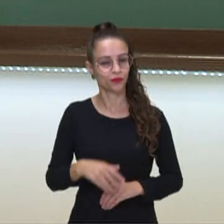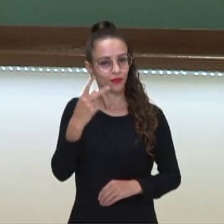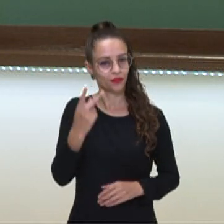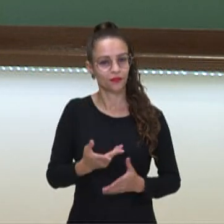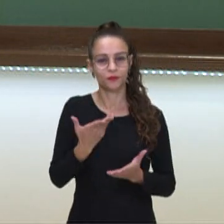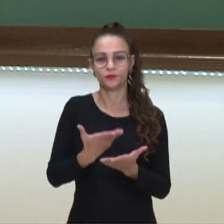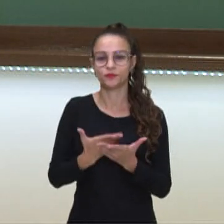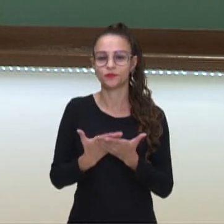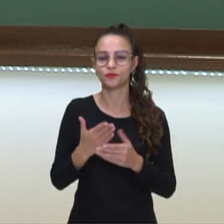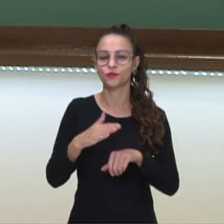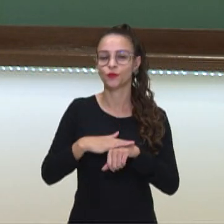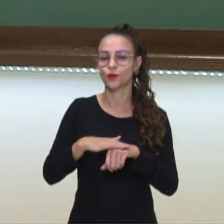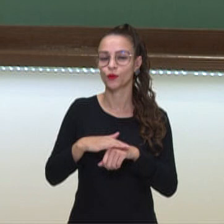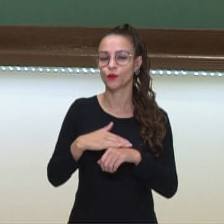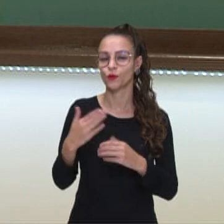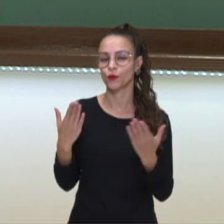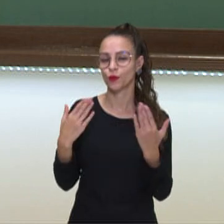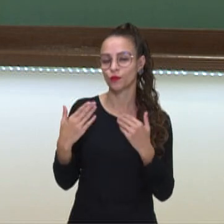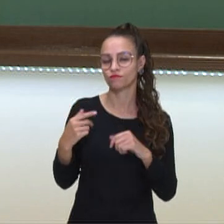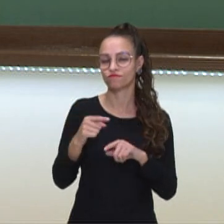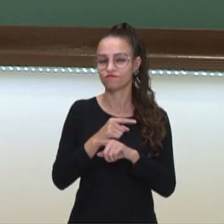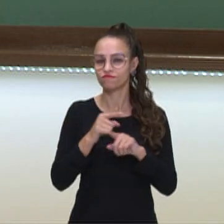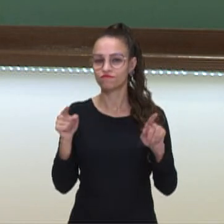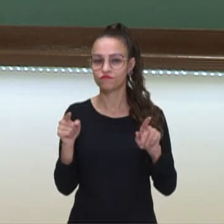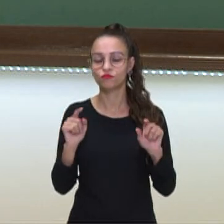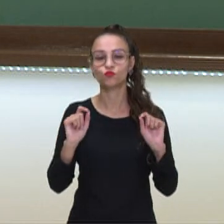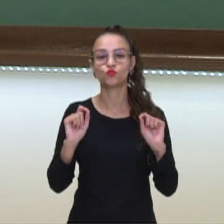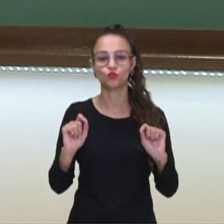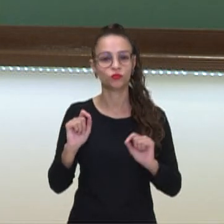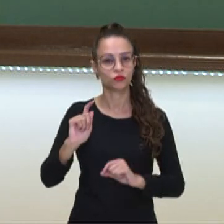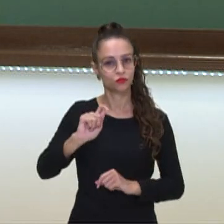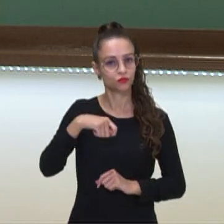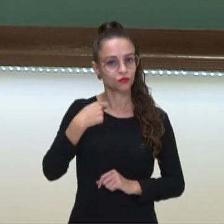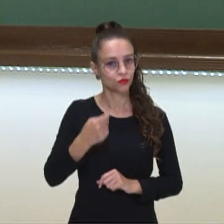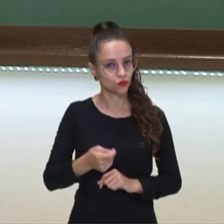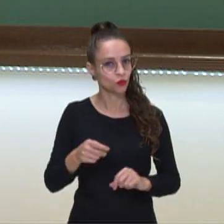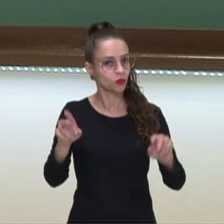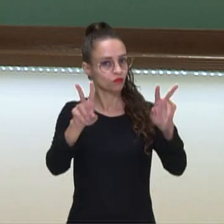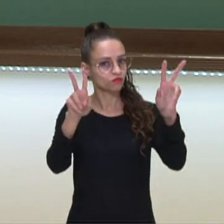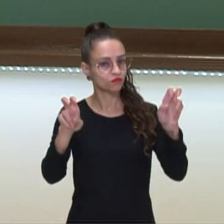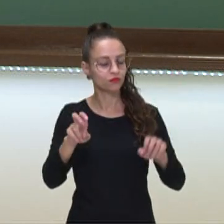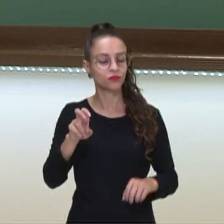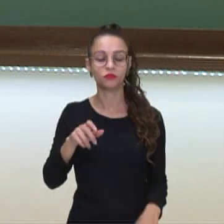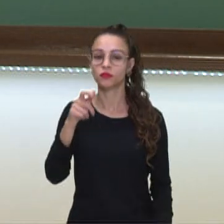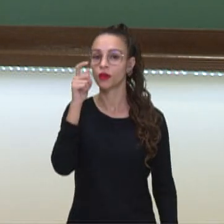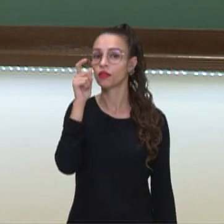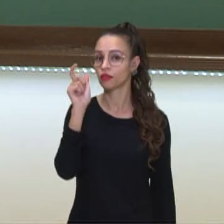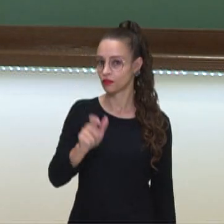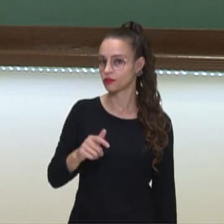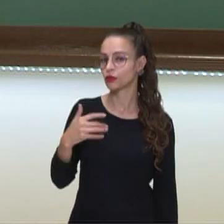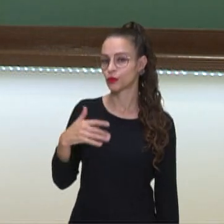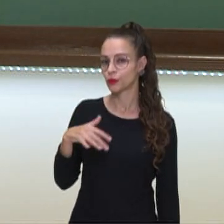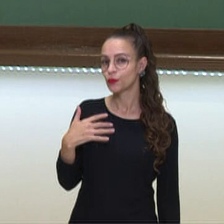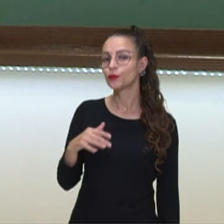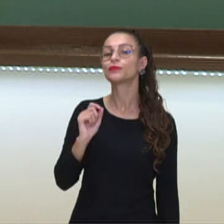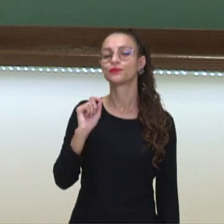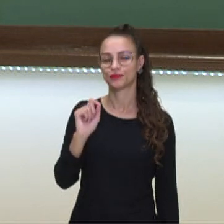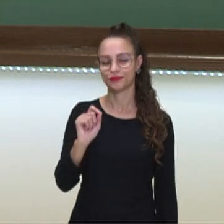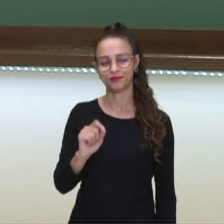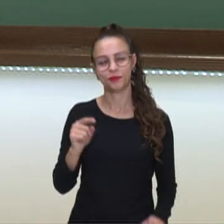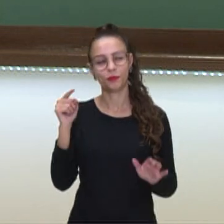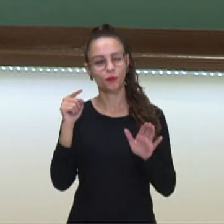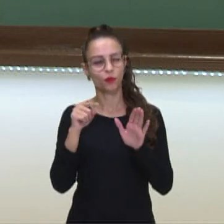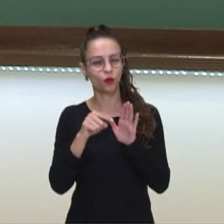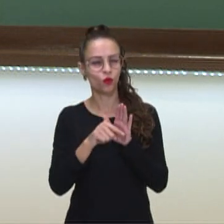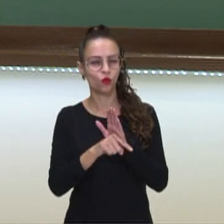conversar com vocês sobre algo muito interessante, um assunto muito interessante. A gente vai